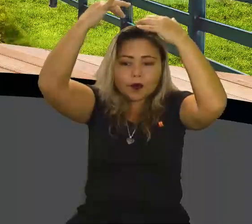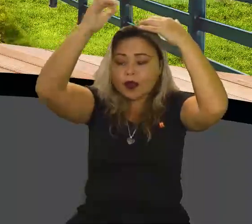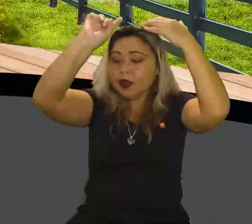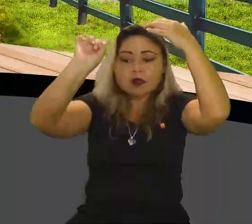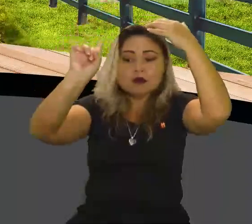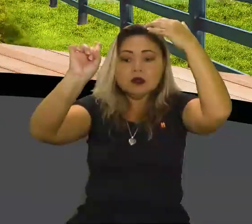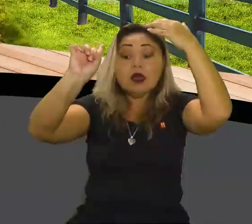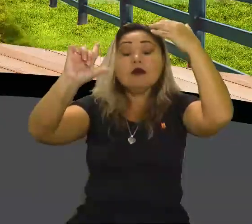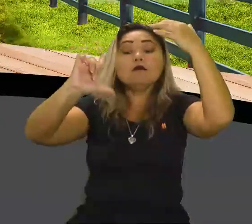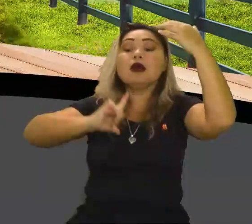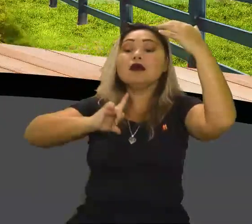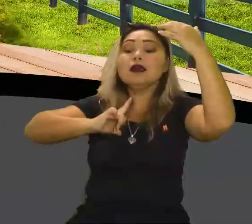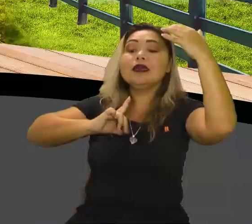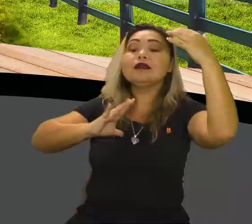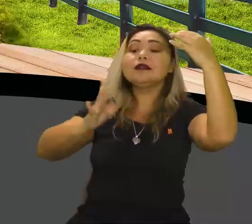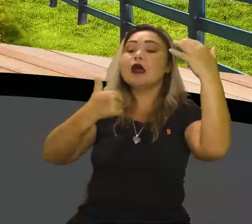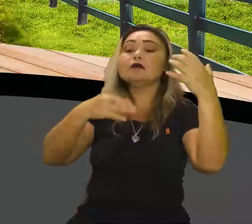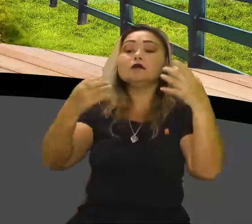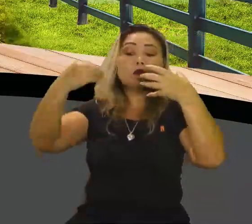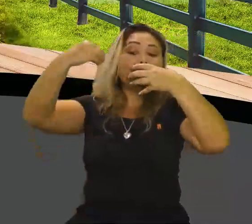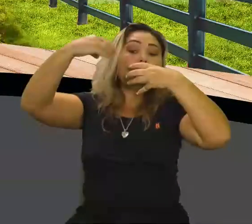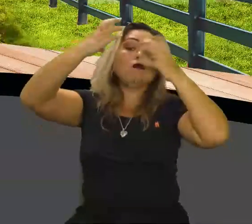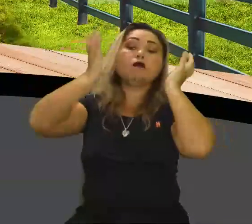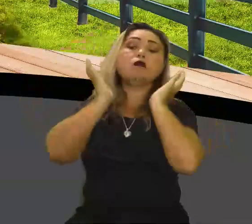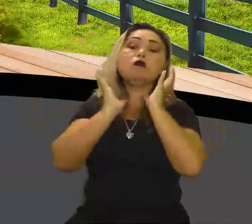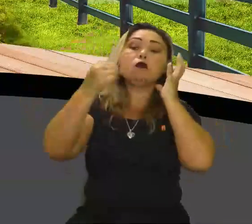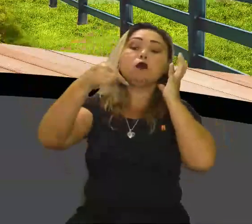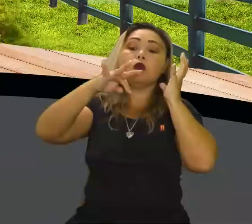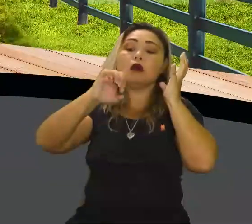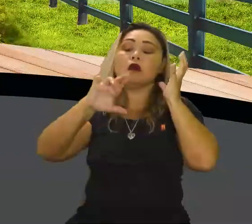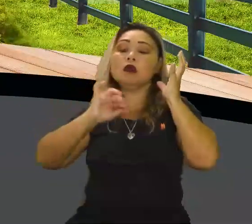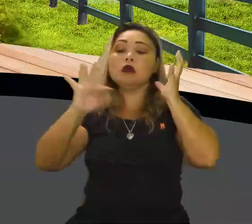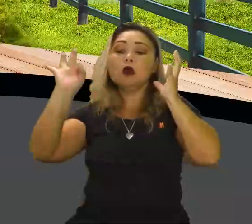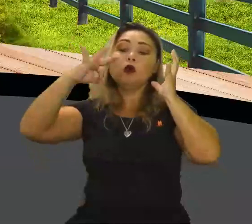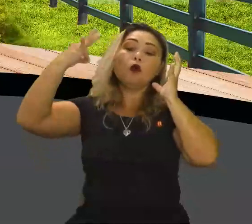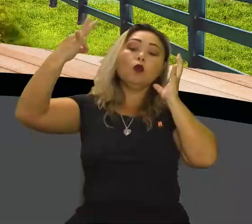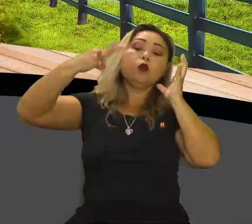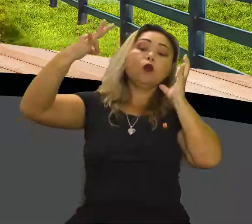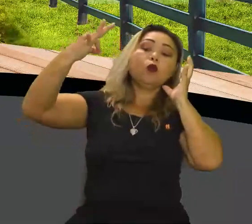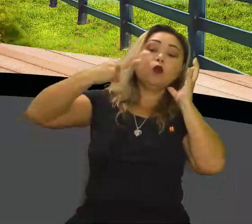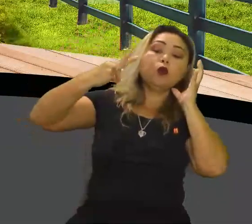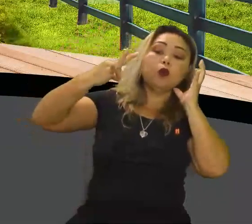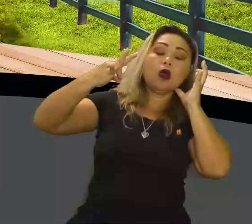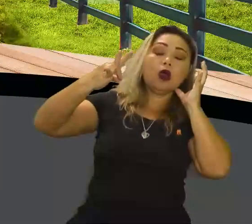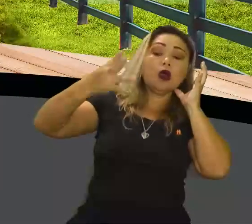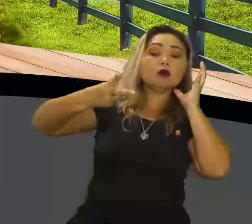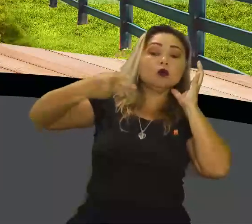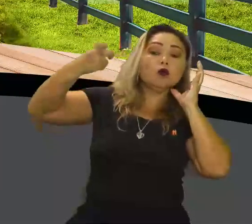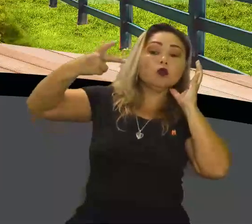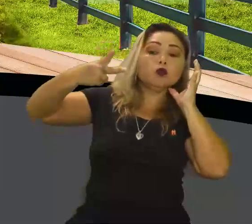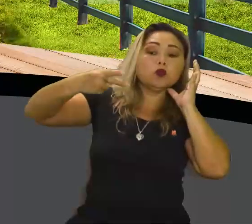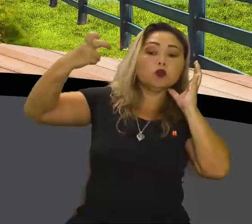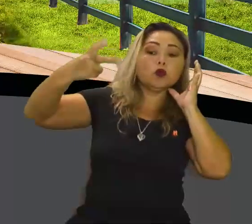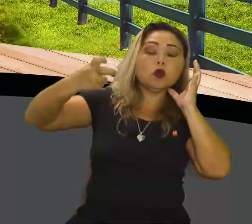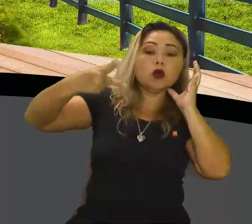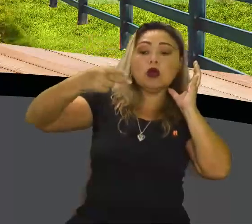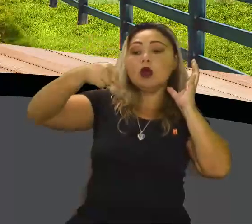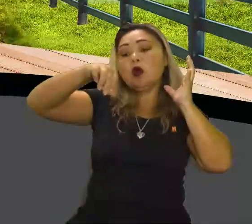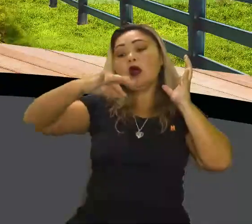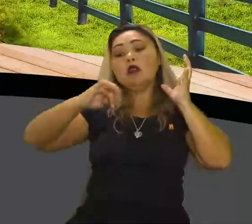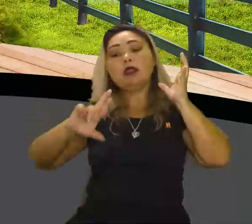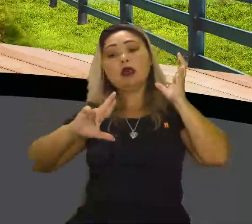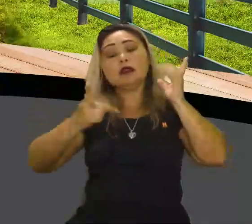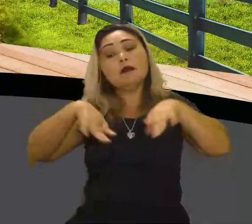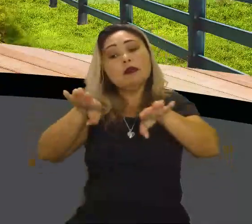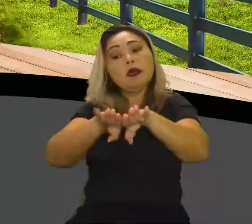fecundar, mas está cheio de néctar. Então, o voo da abelha pode ser só para coletar o néctar,